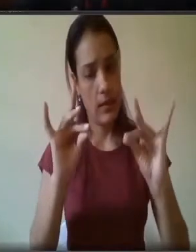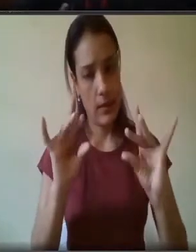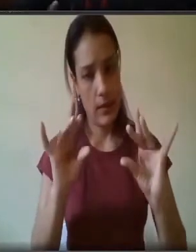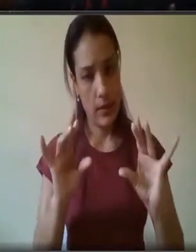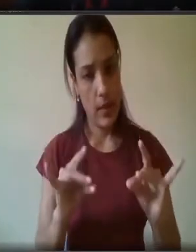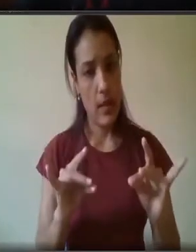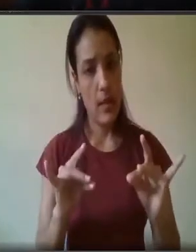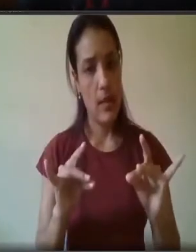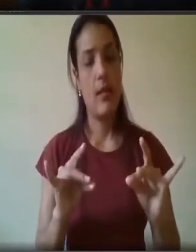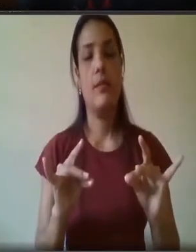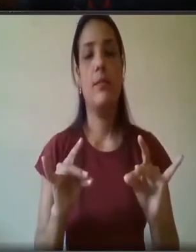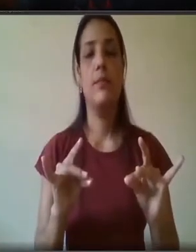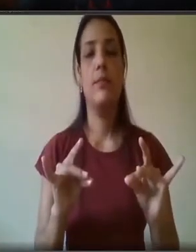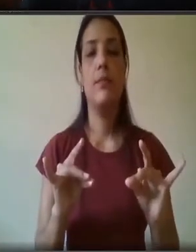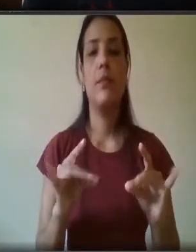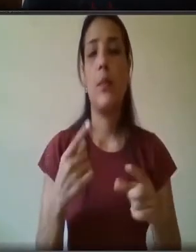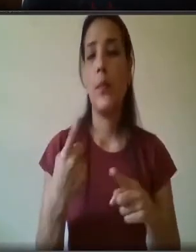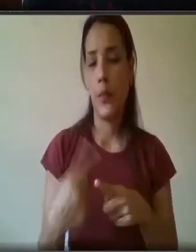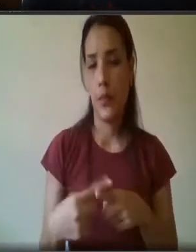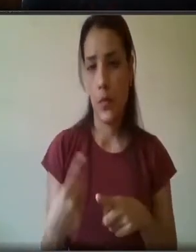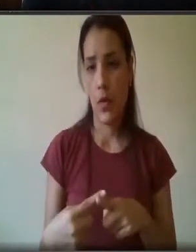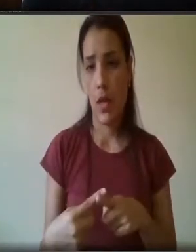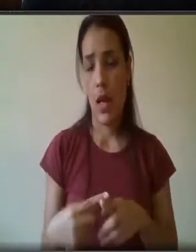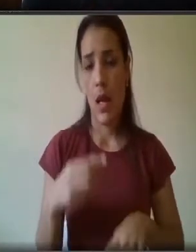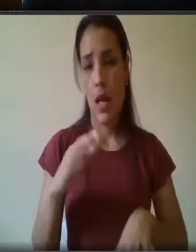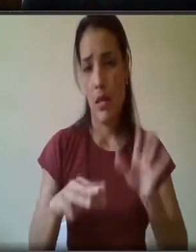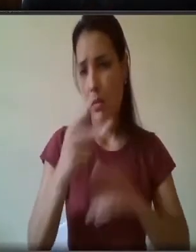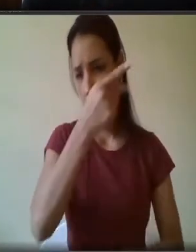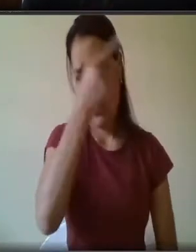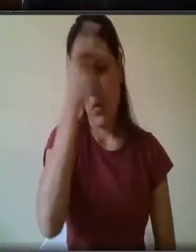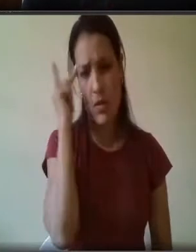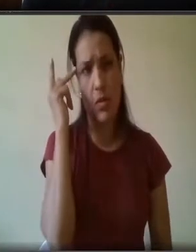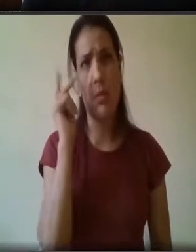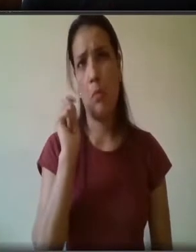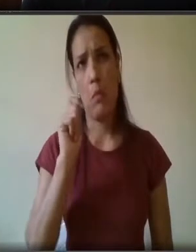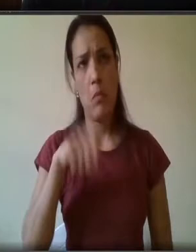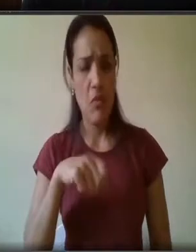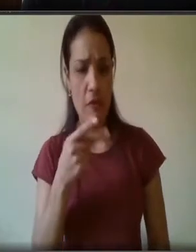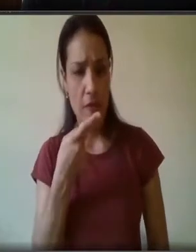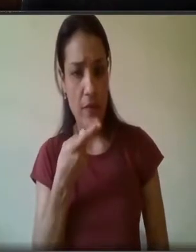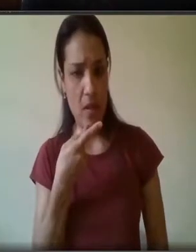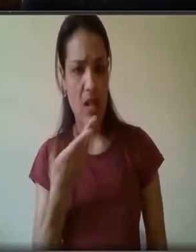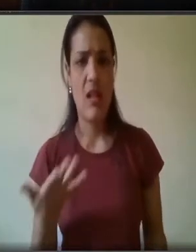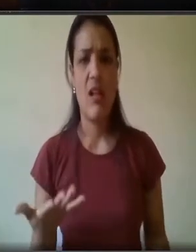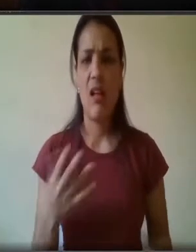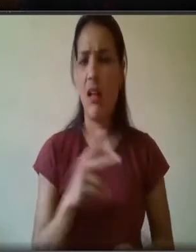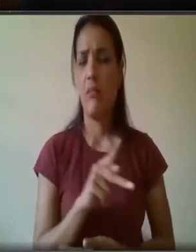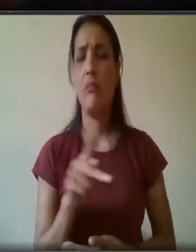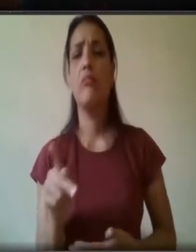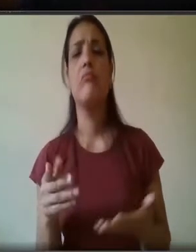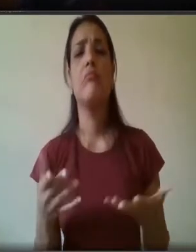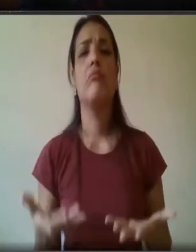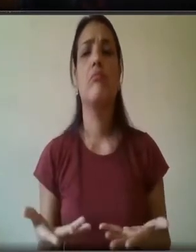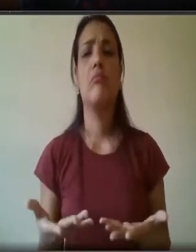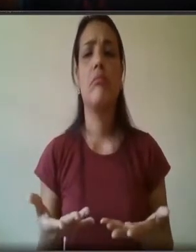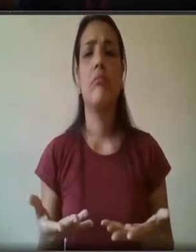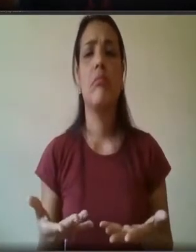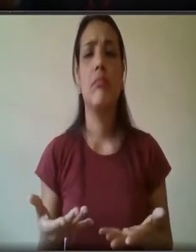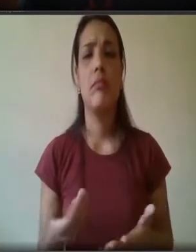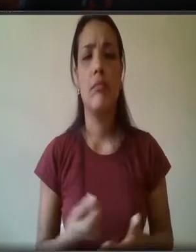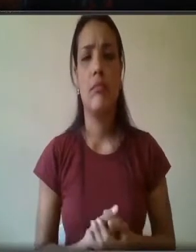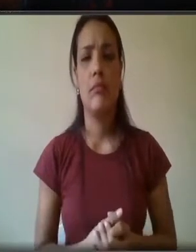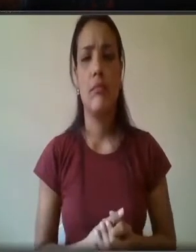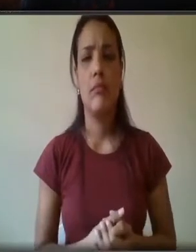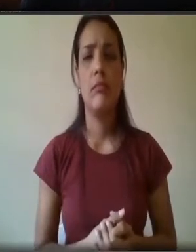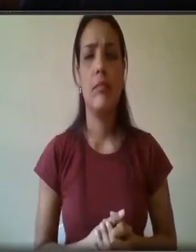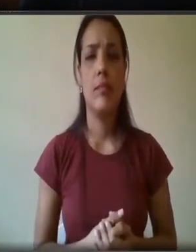tá, até porque alguém pode falar assim, mas o Roger, a gente está